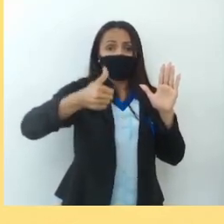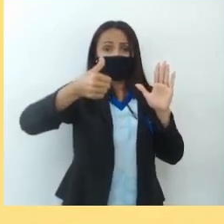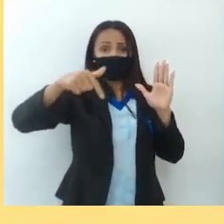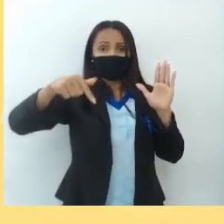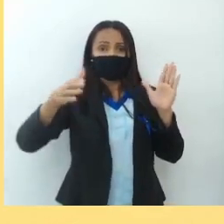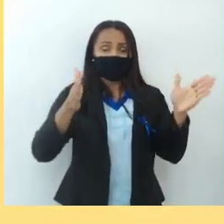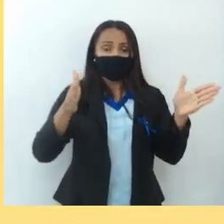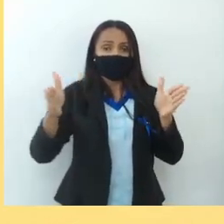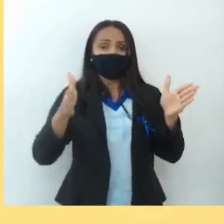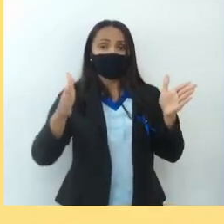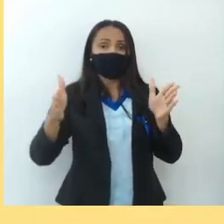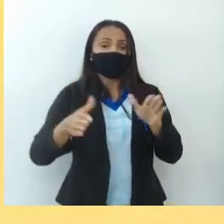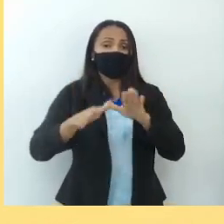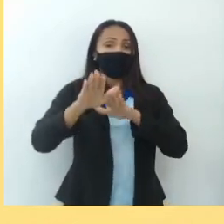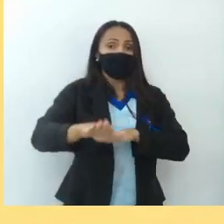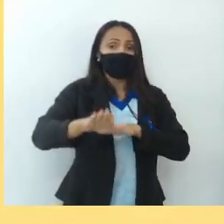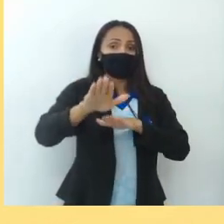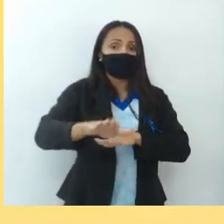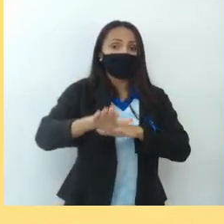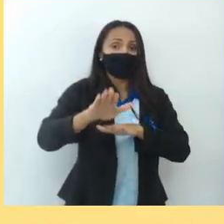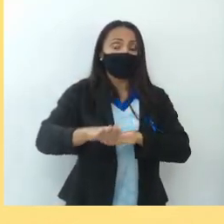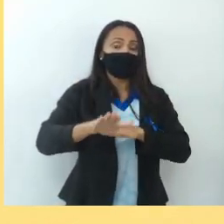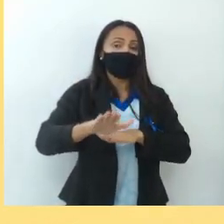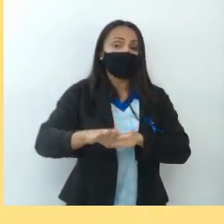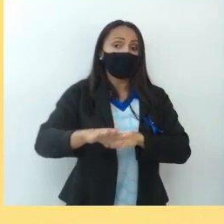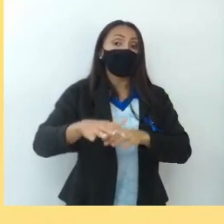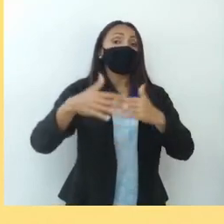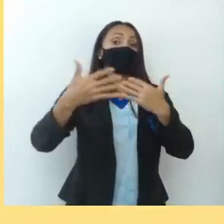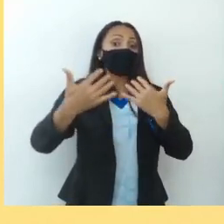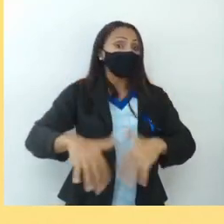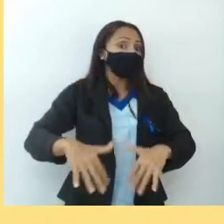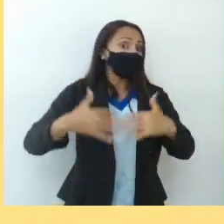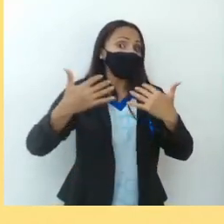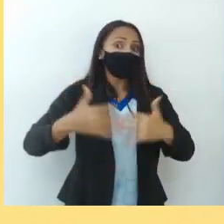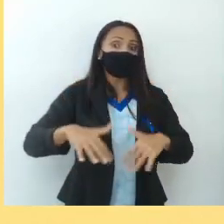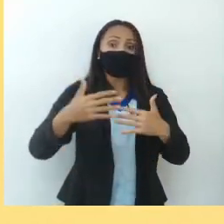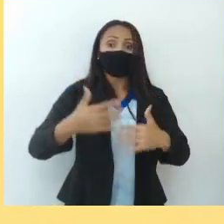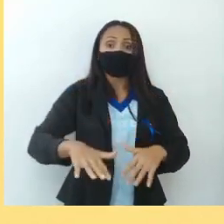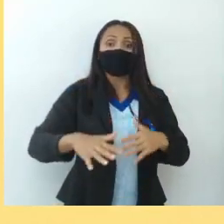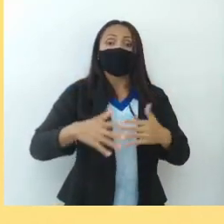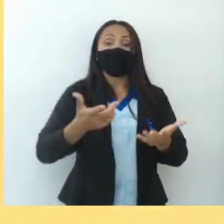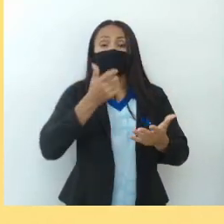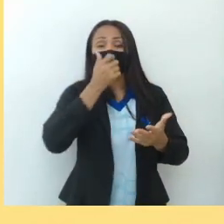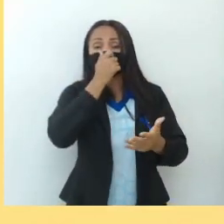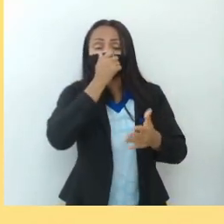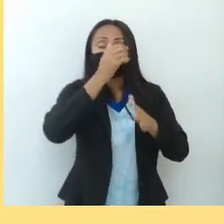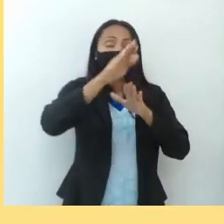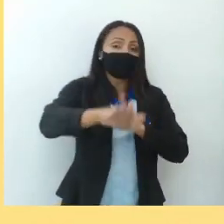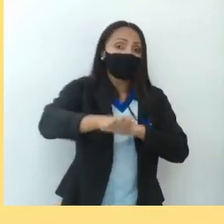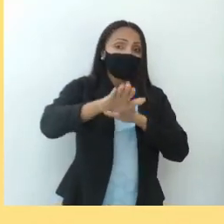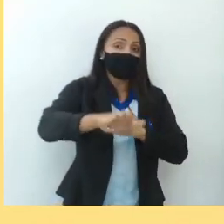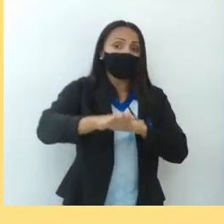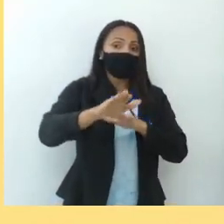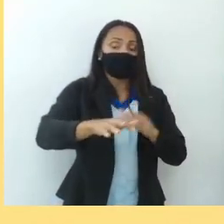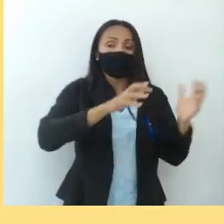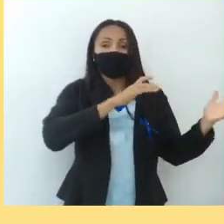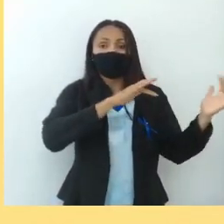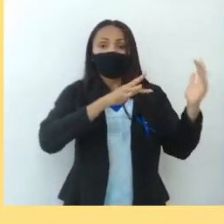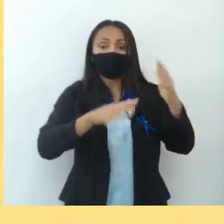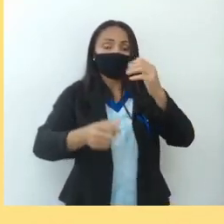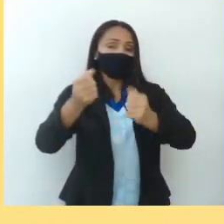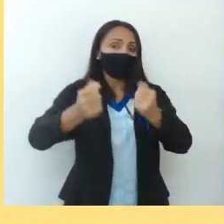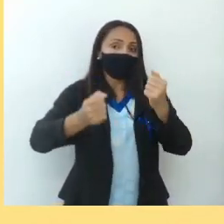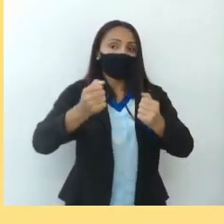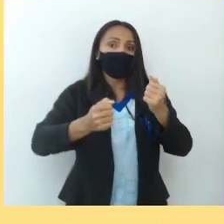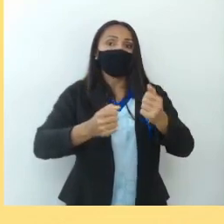já começou a ficar tenso, muito intenso, porque também tinha carros, automóveis chegaram, o progresso estava aqui, e aí era acesso